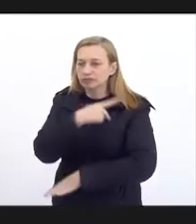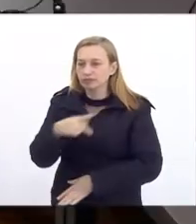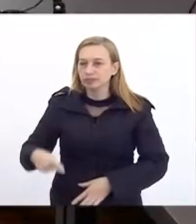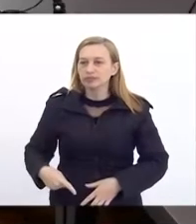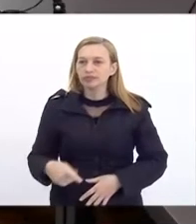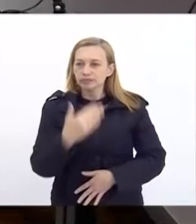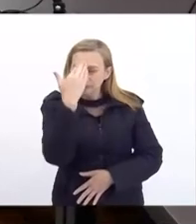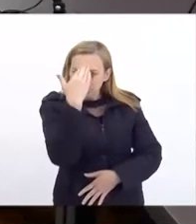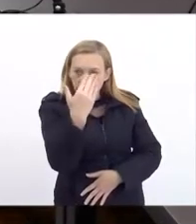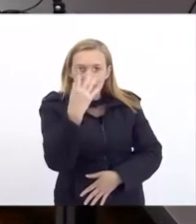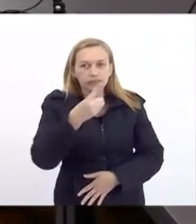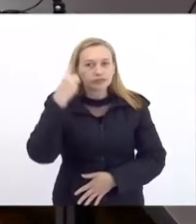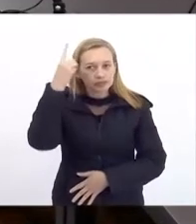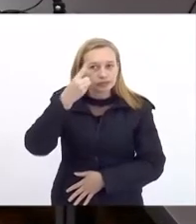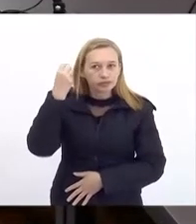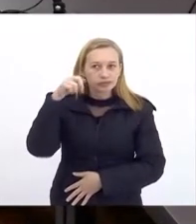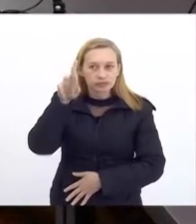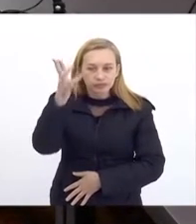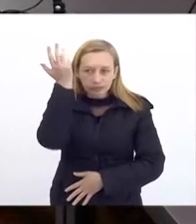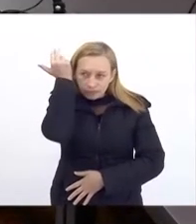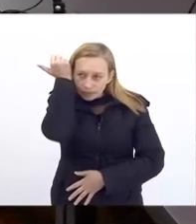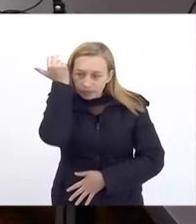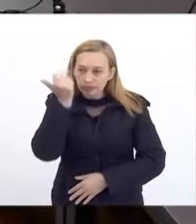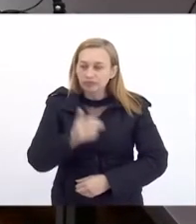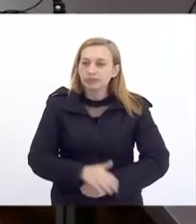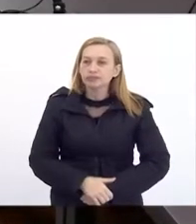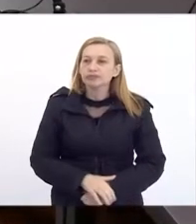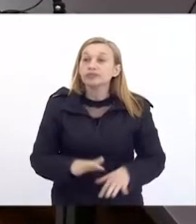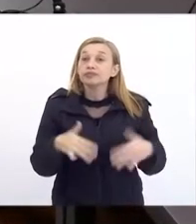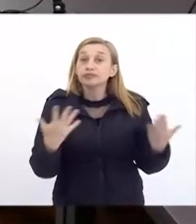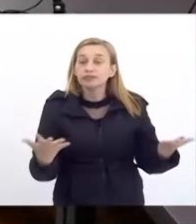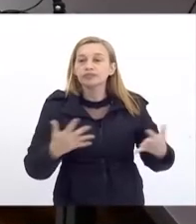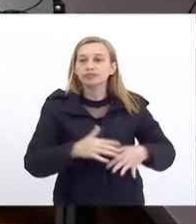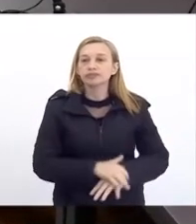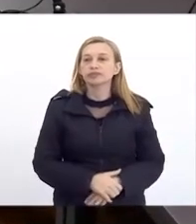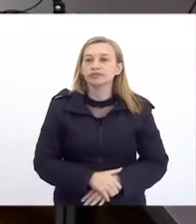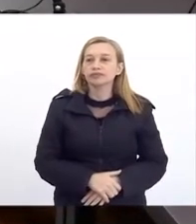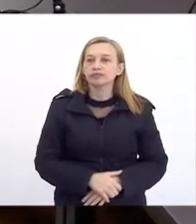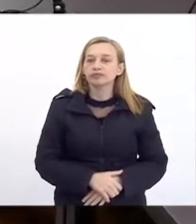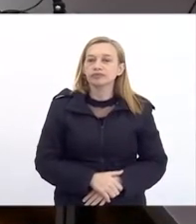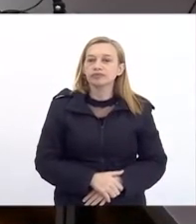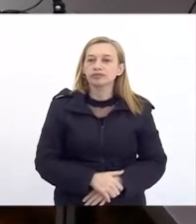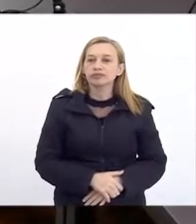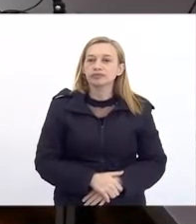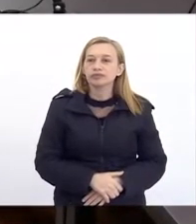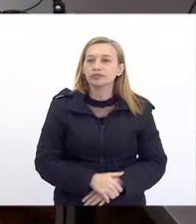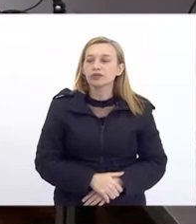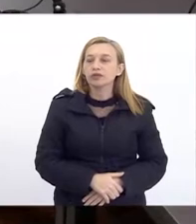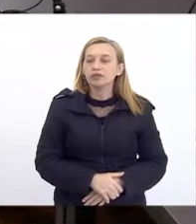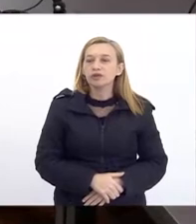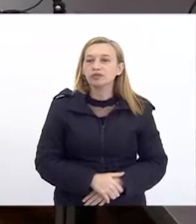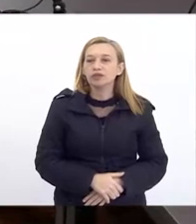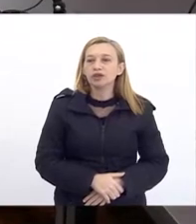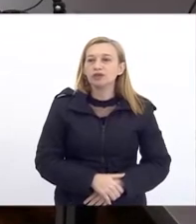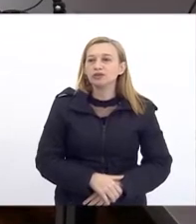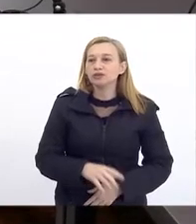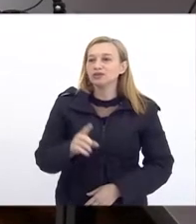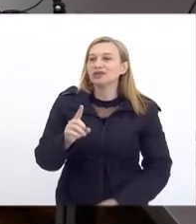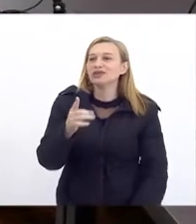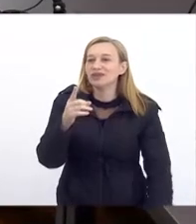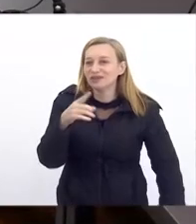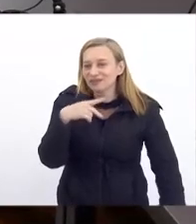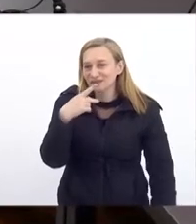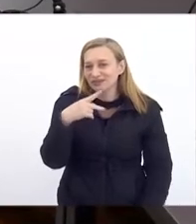Muito obrigado, deputado Eliomar Coelho. Olha só, então... Eu estou aqui só vendo se você vai esquecer de mim. Não vou, não. Alexandre